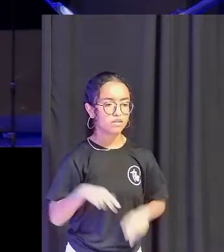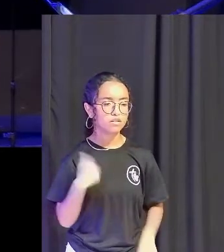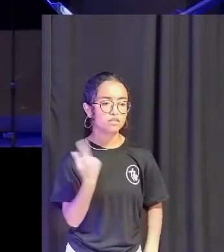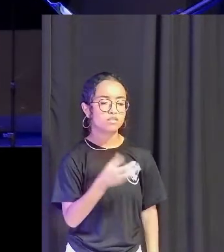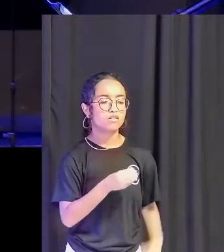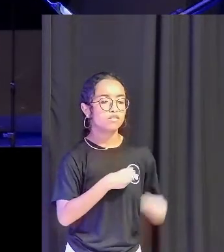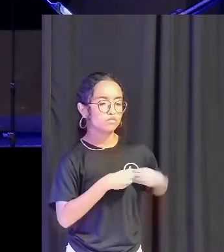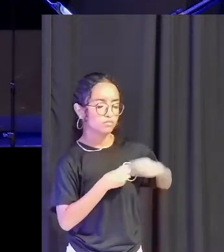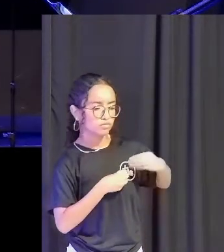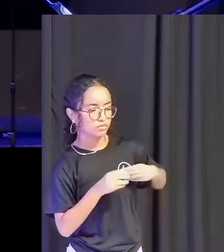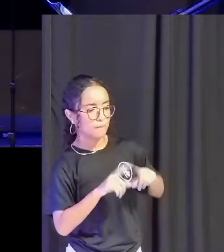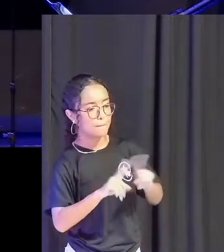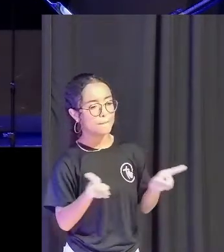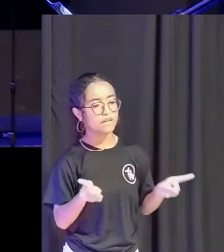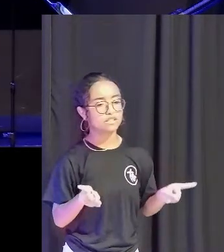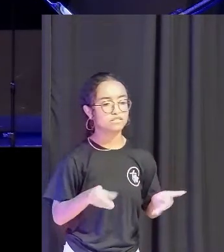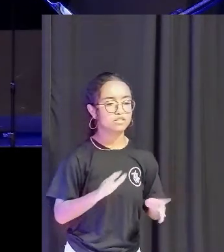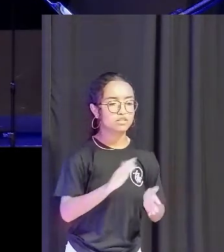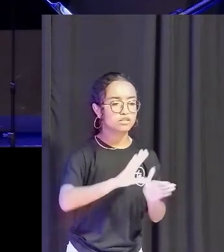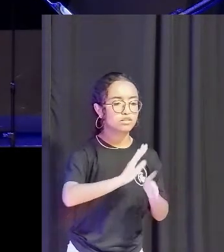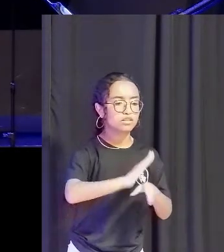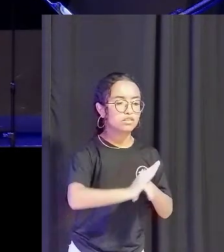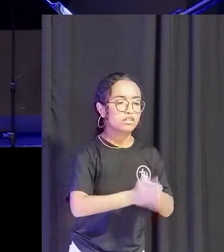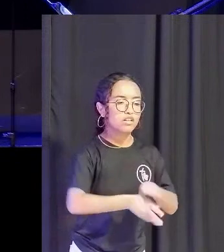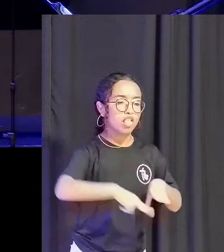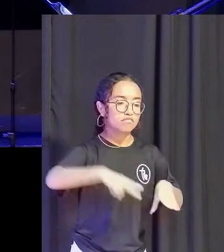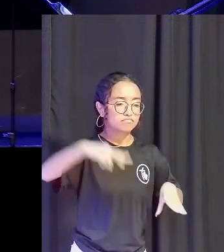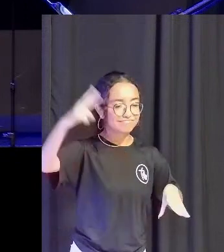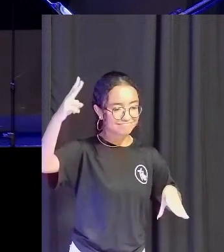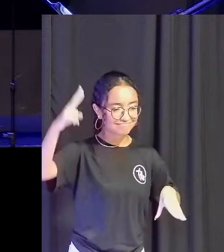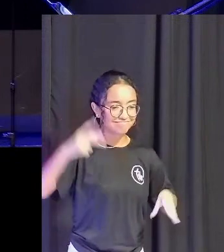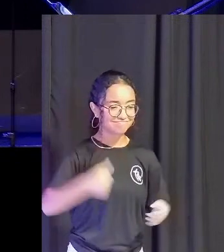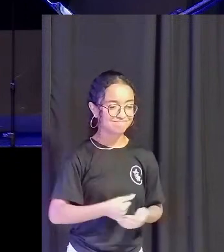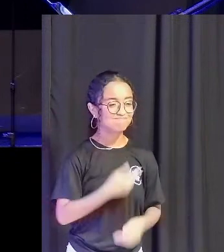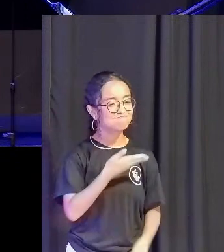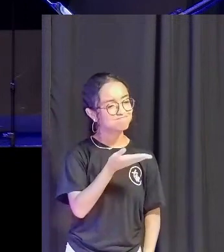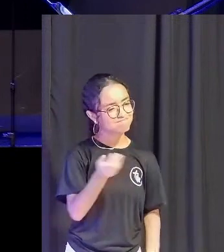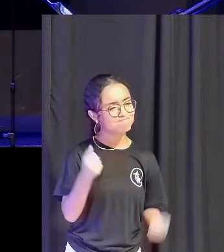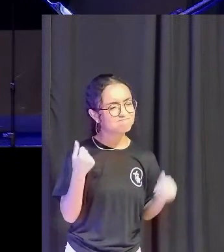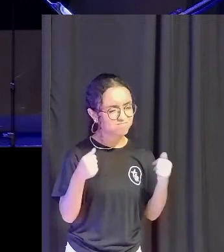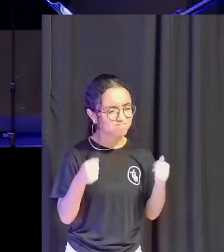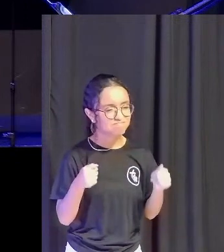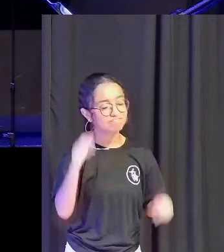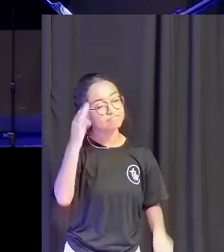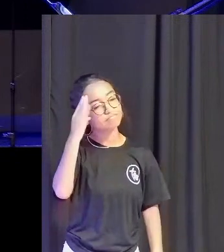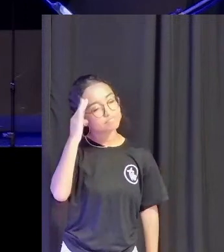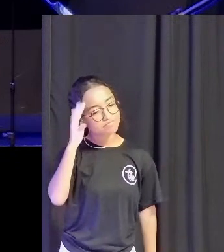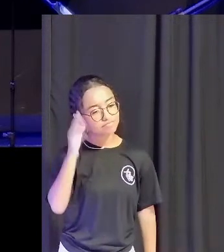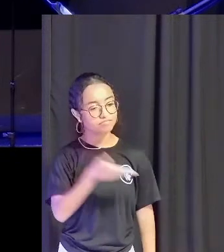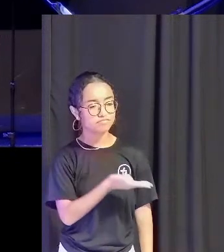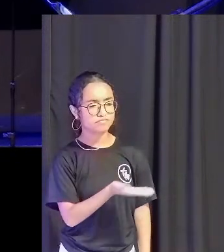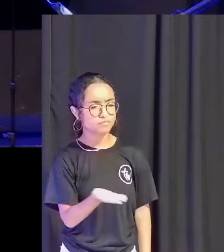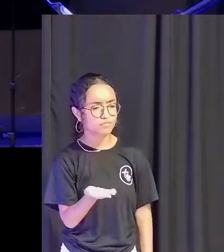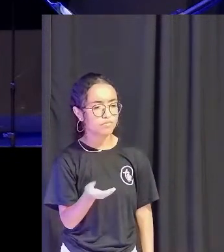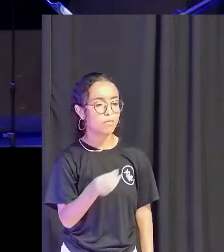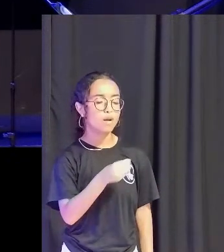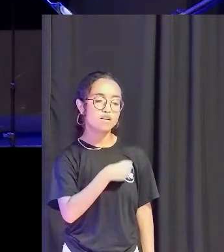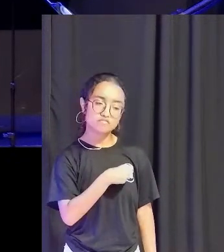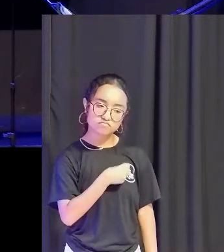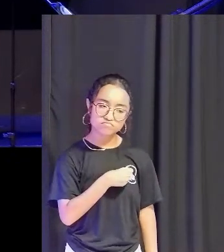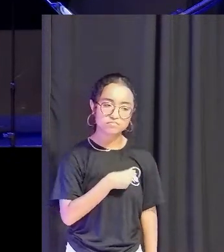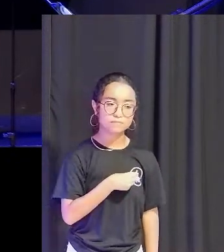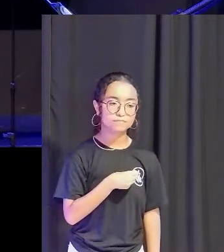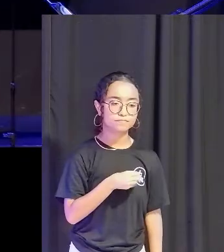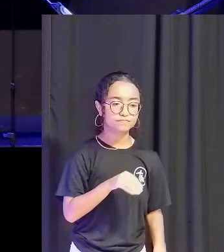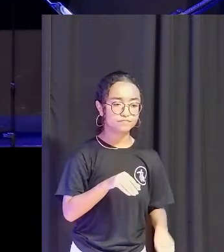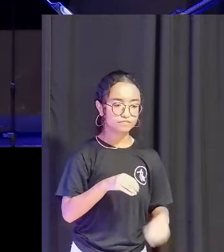dia. Você tem que reconhecer que tu és pecador, que teus pecados te afastam de Deus. Tens